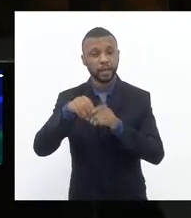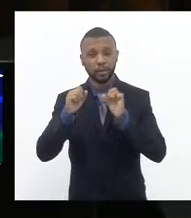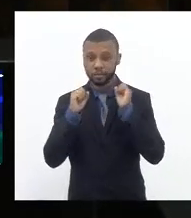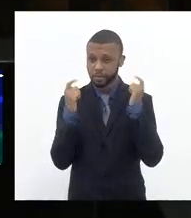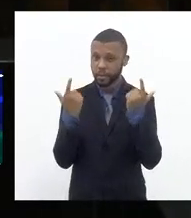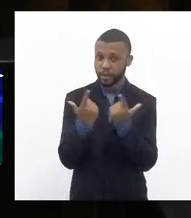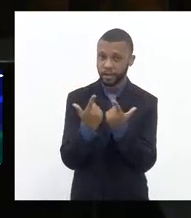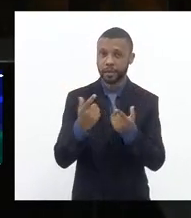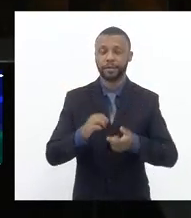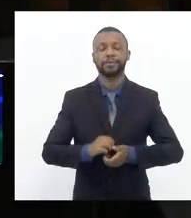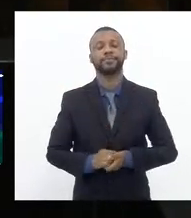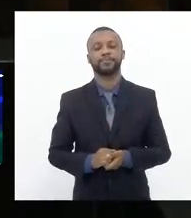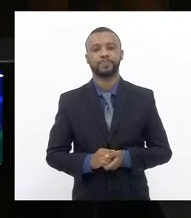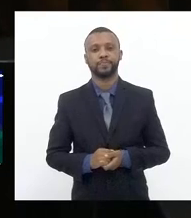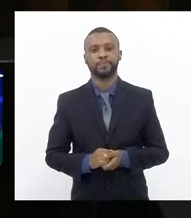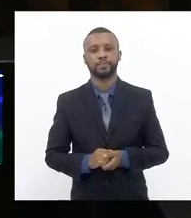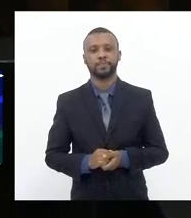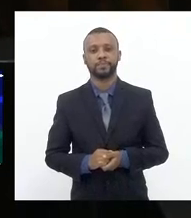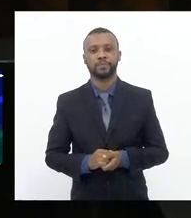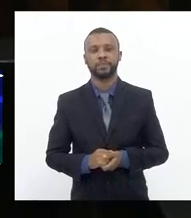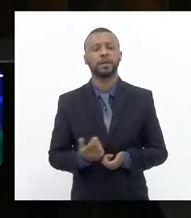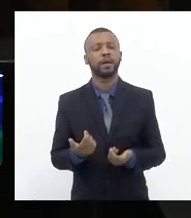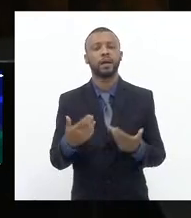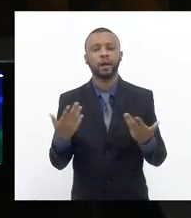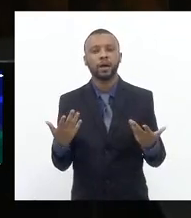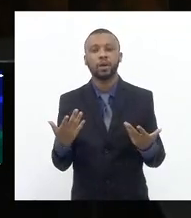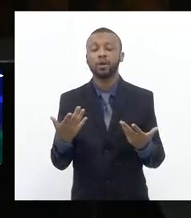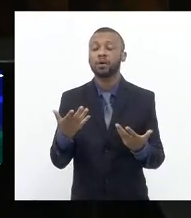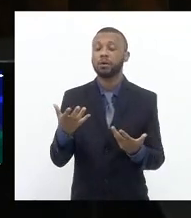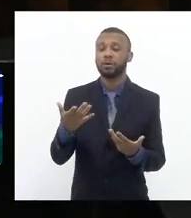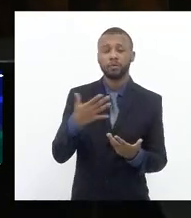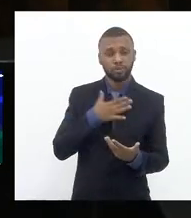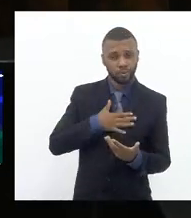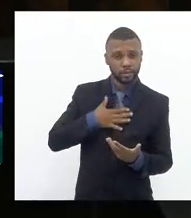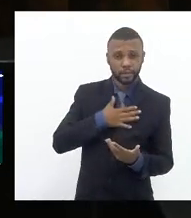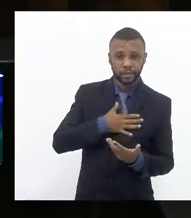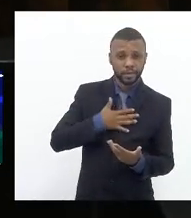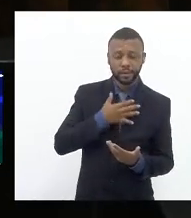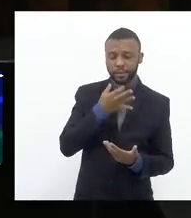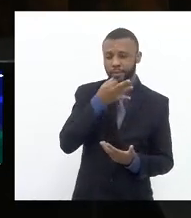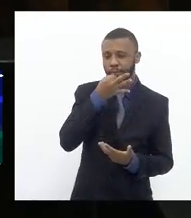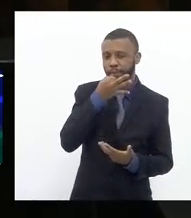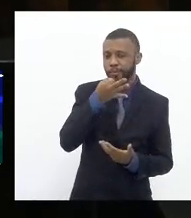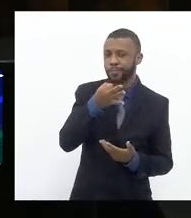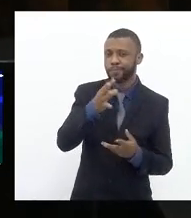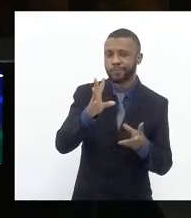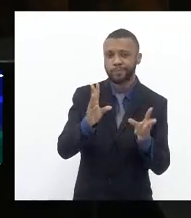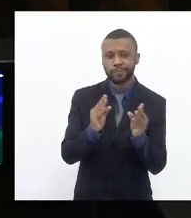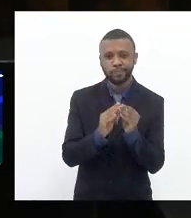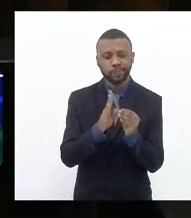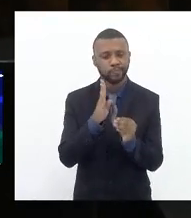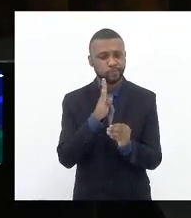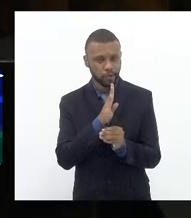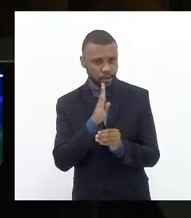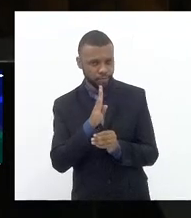Eu também gostaria de fazer uma breve